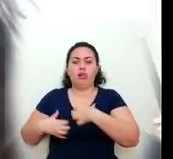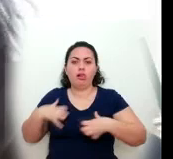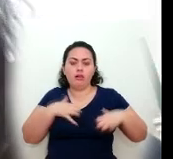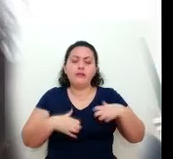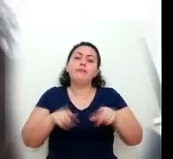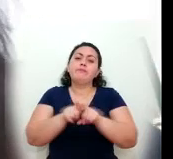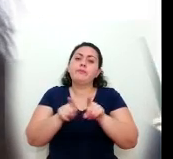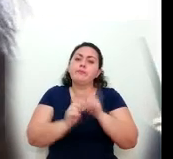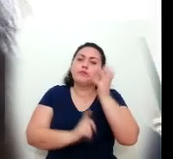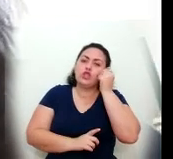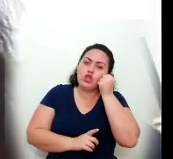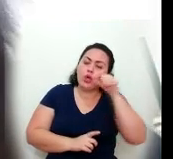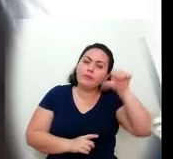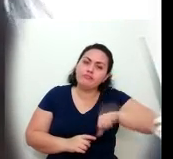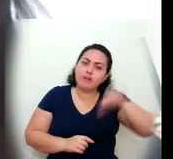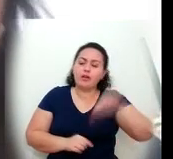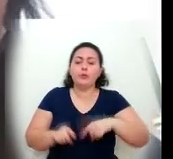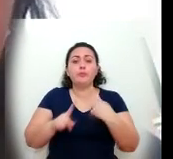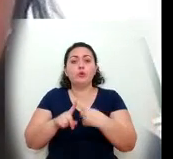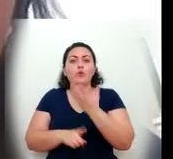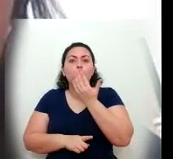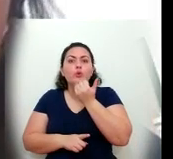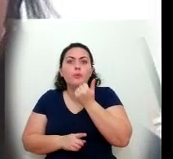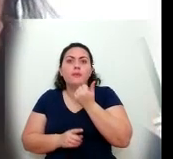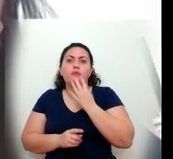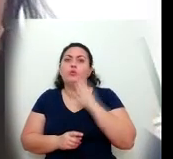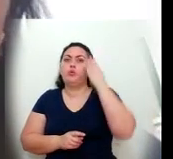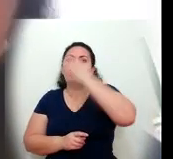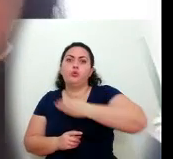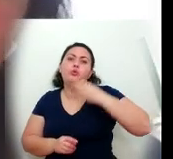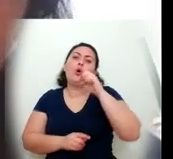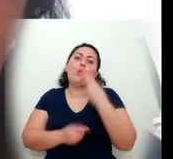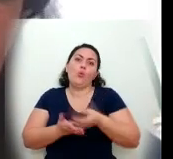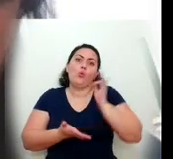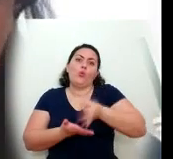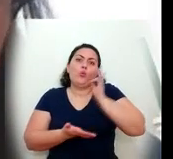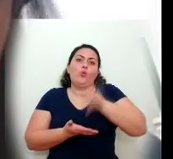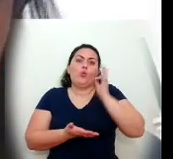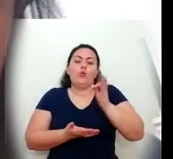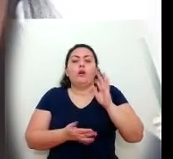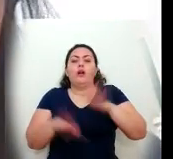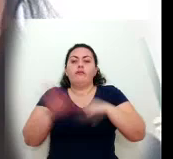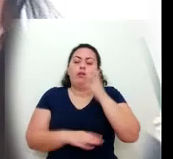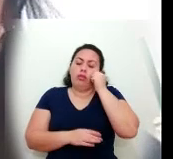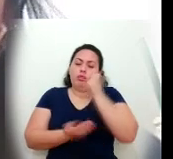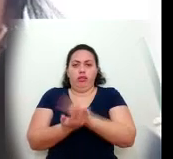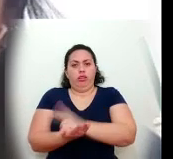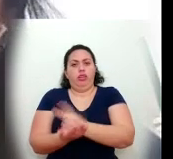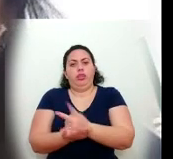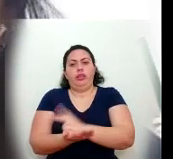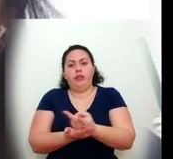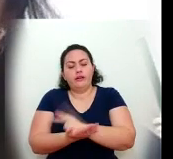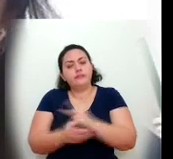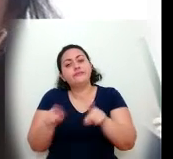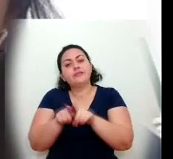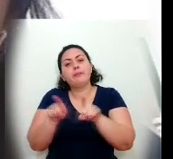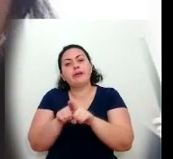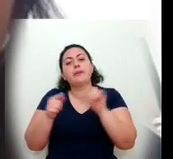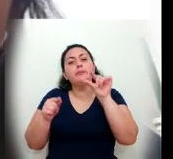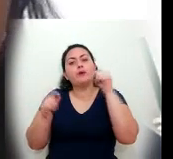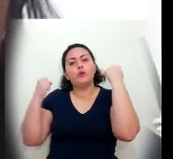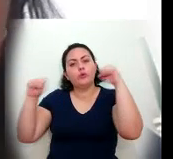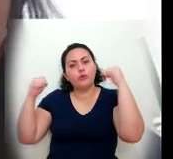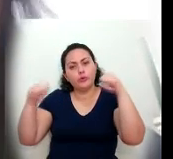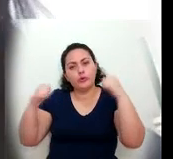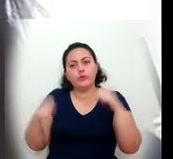com muita dificuldade para dormir, porque foi excesso de açúcar, excesso de cafeína muitas vezes, né? As pessoas já estão com